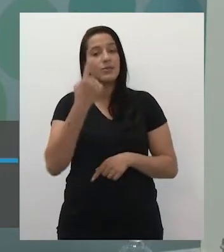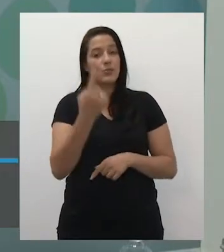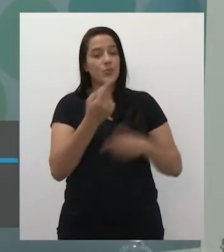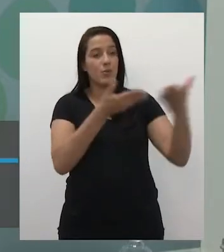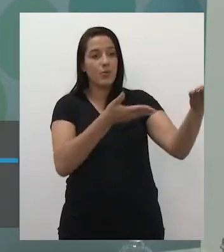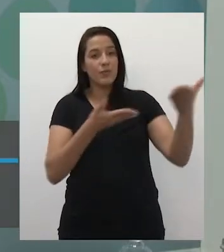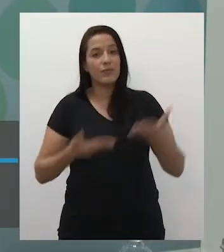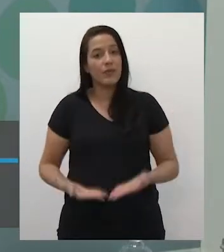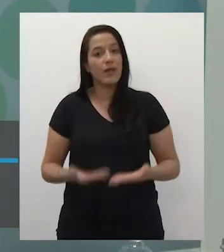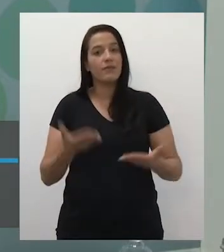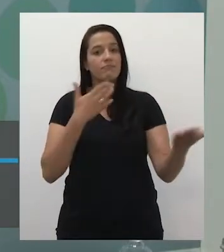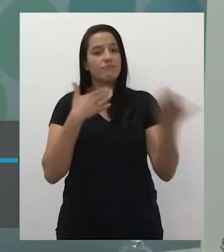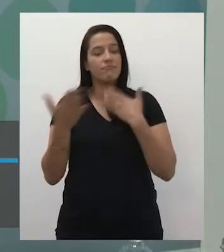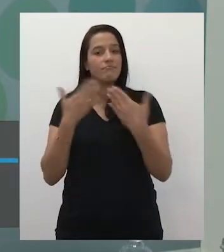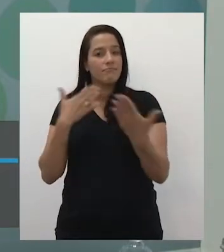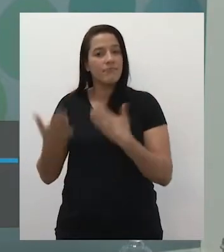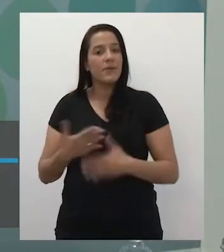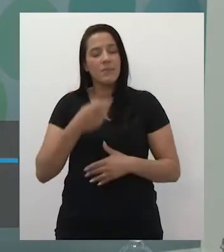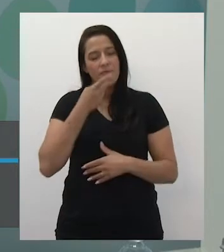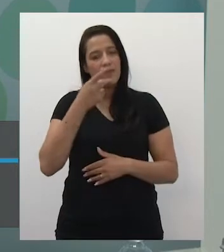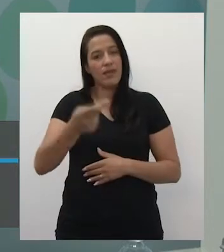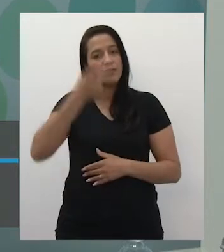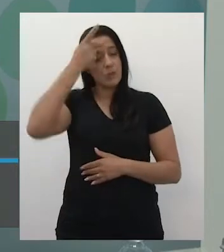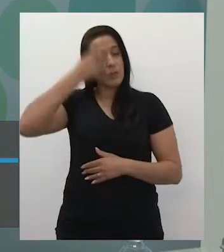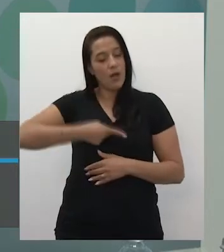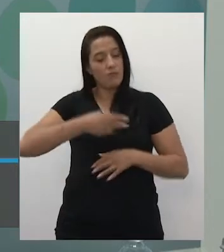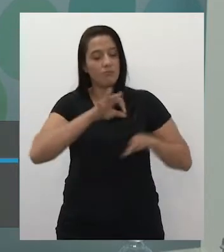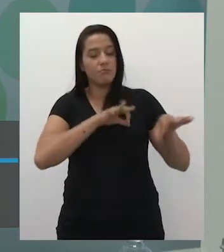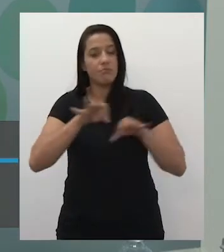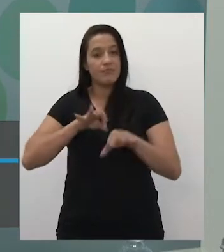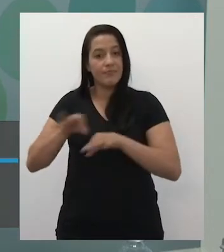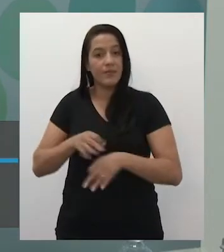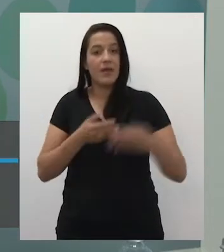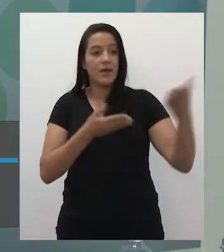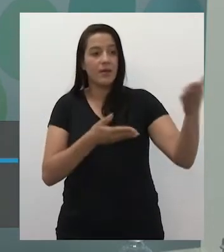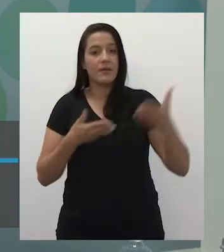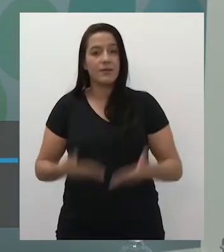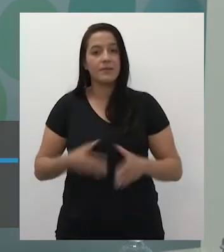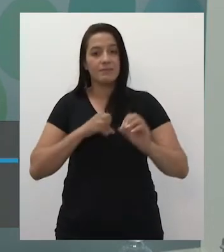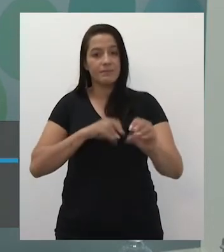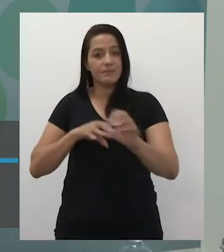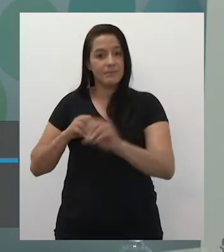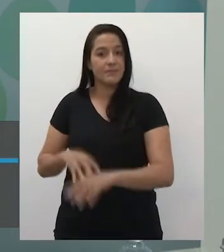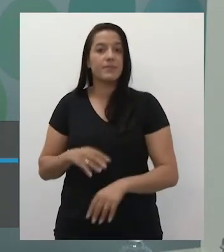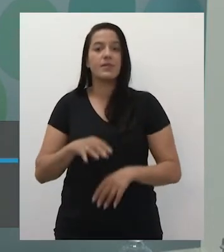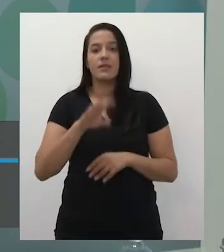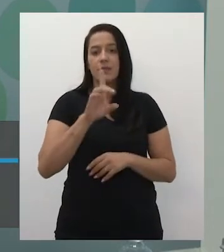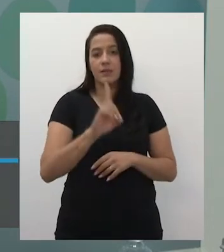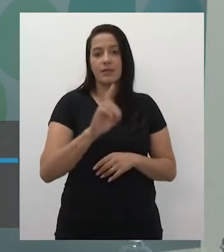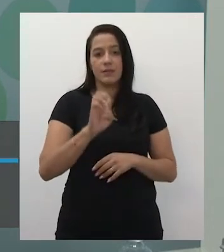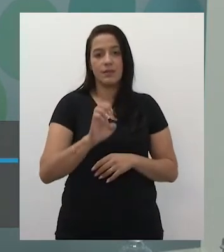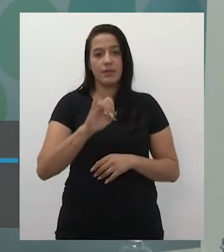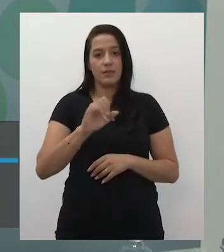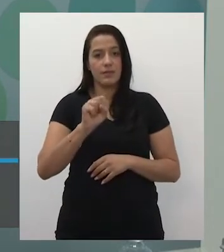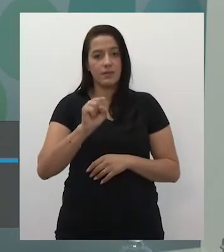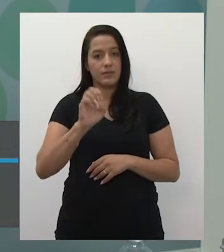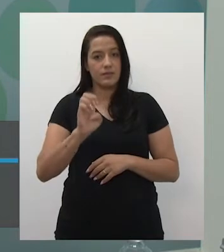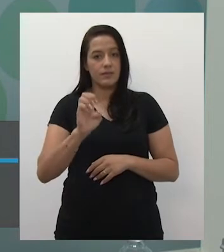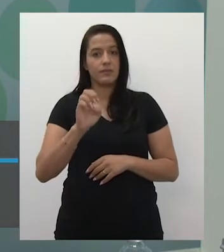de estresse, ter um dia mais tranquilo, conseguir se organizar melhor. Então, as pessoas também